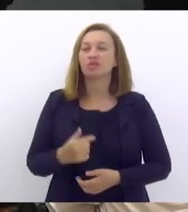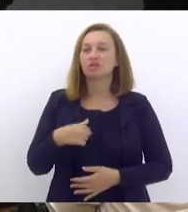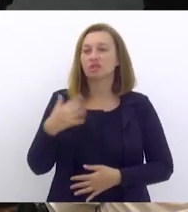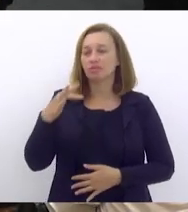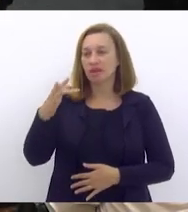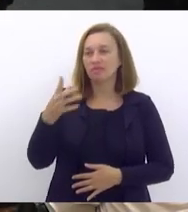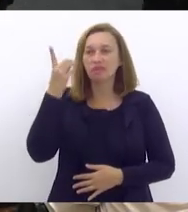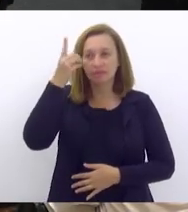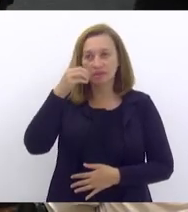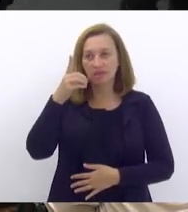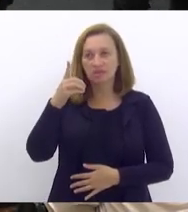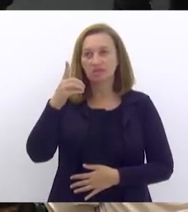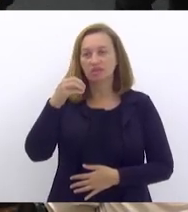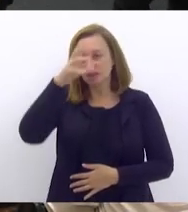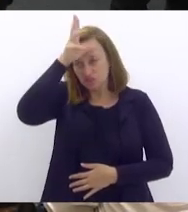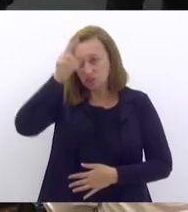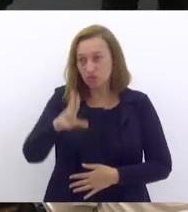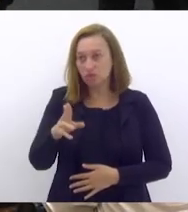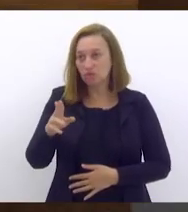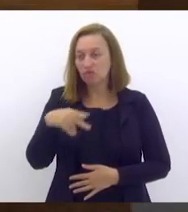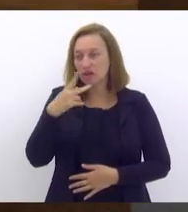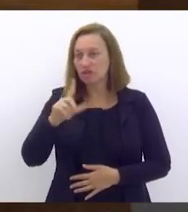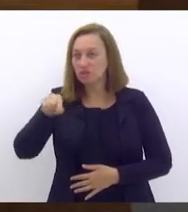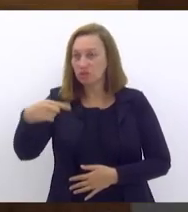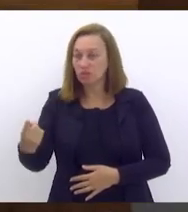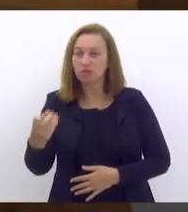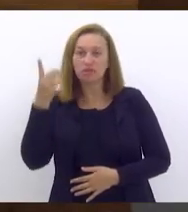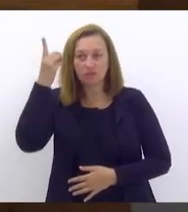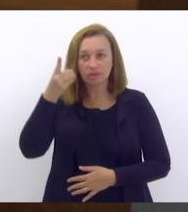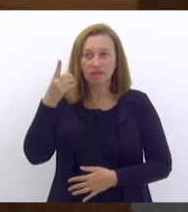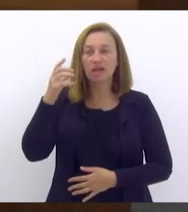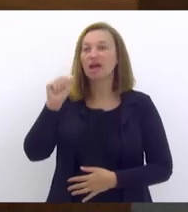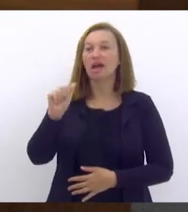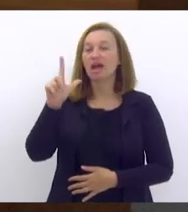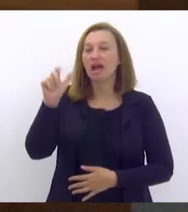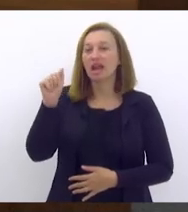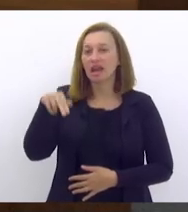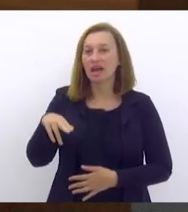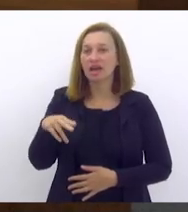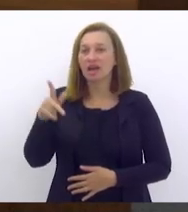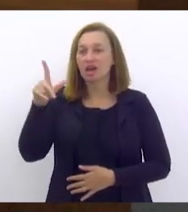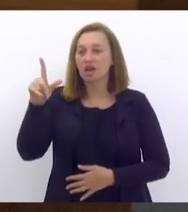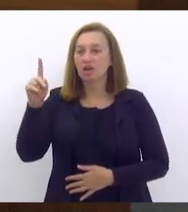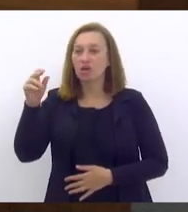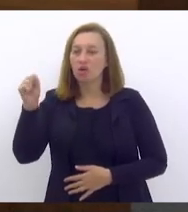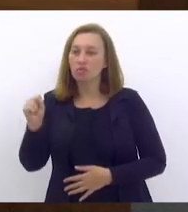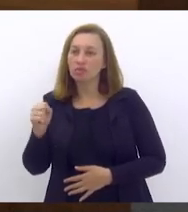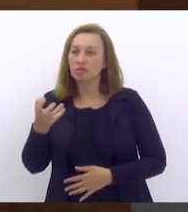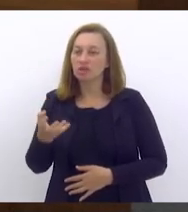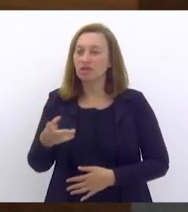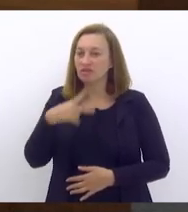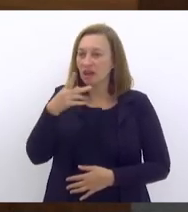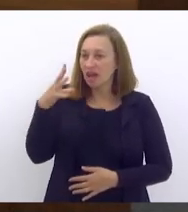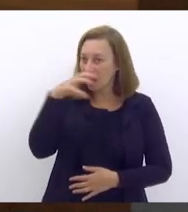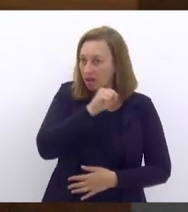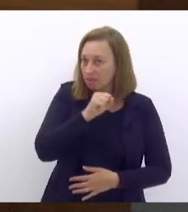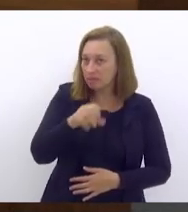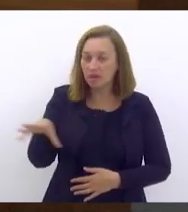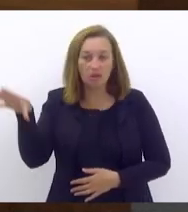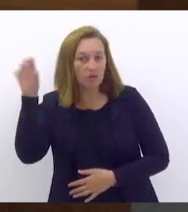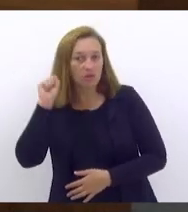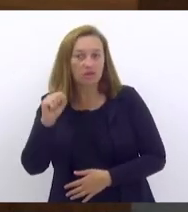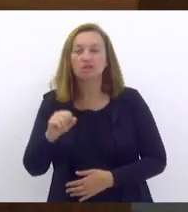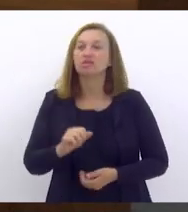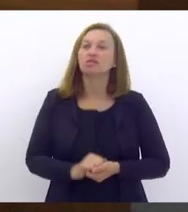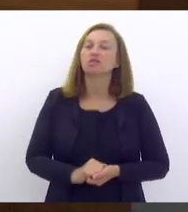quero falar de outro deputado, deputado Alan Lopes, eu queria falar o mais rápido possível para ver se ele ainda me ouvia. Porque saiu uma